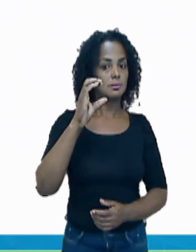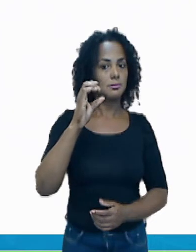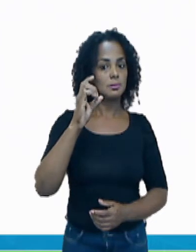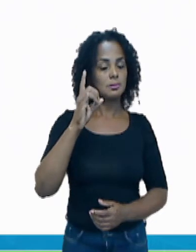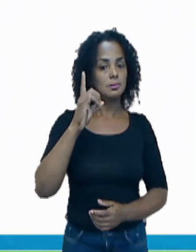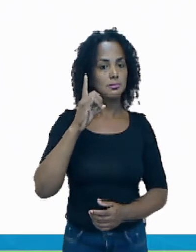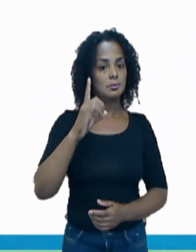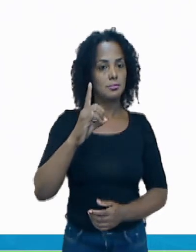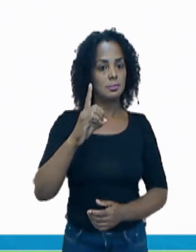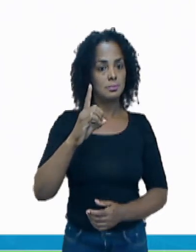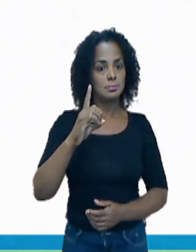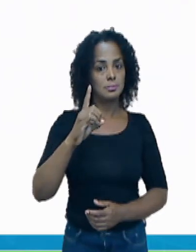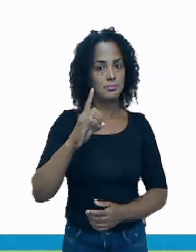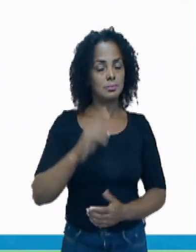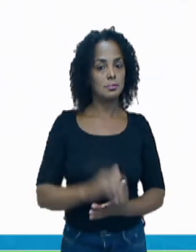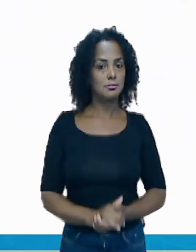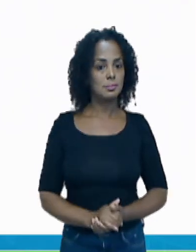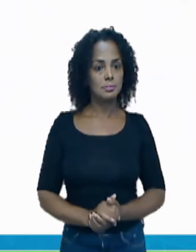C.